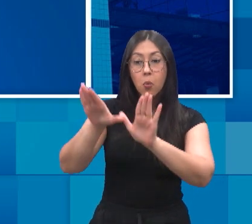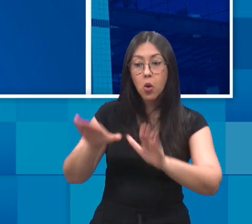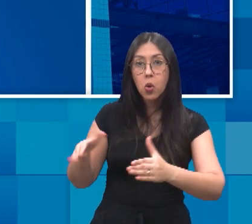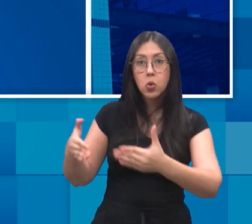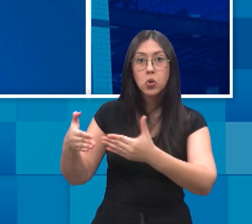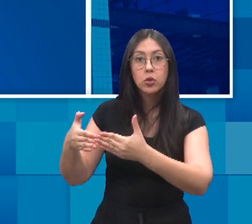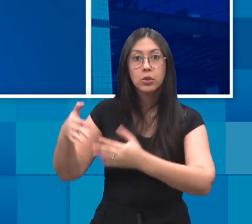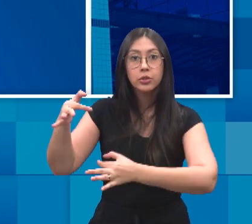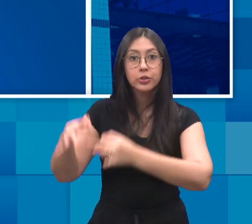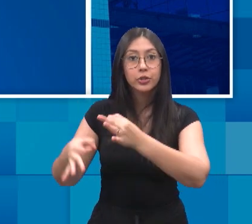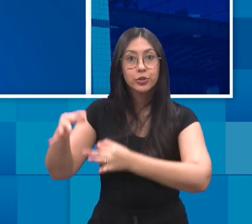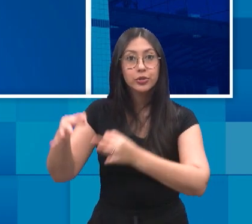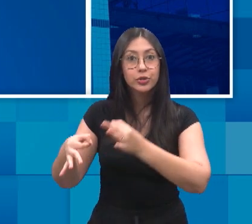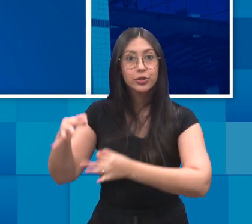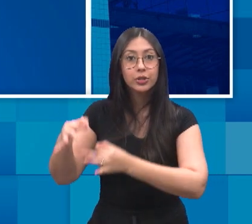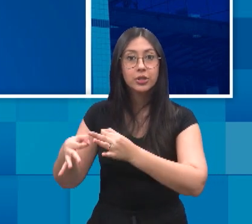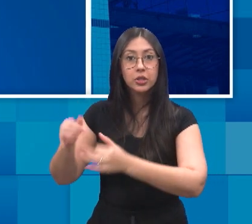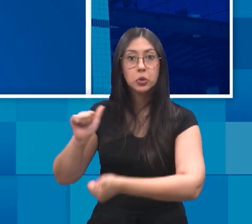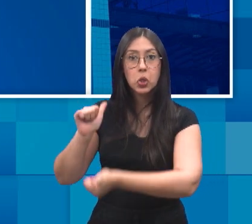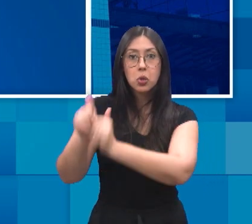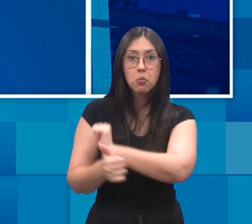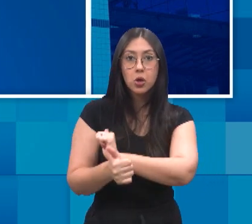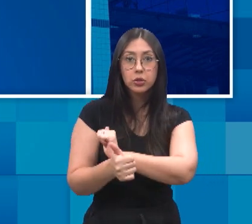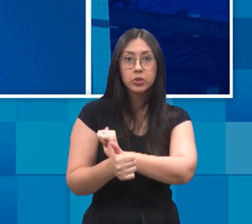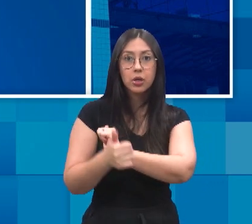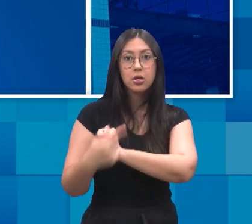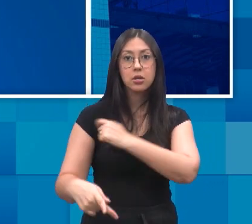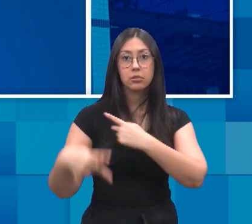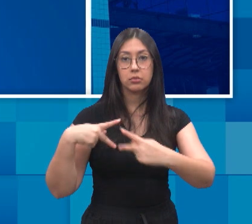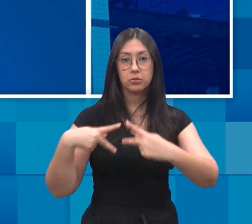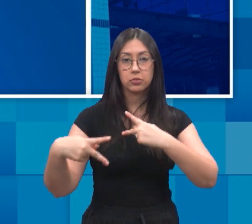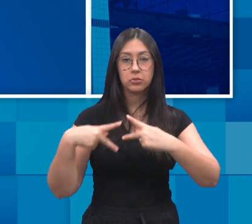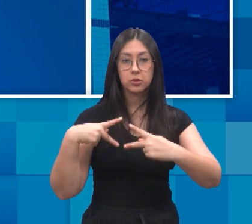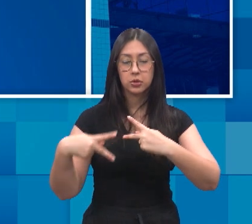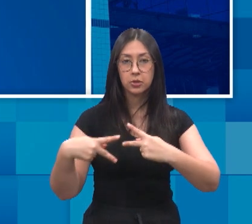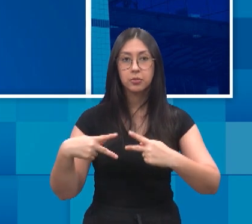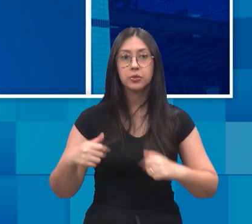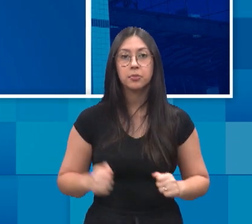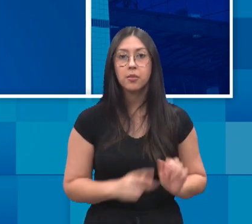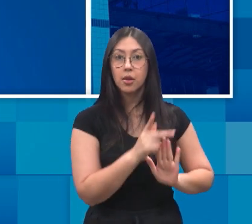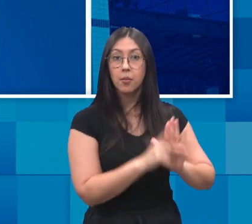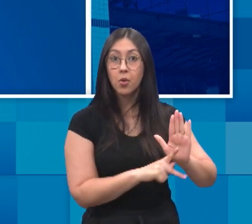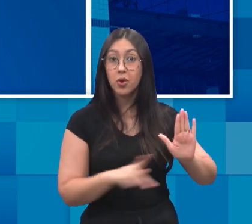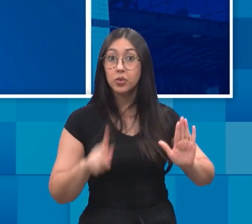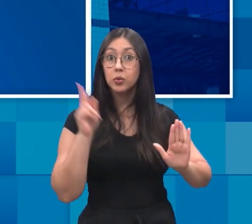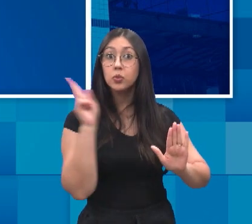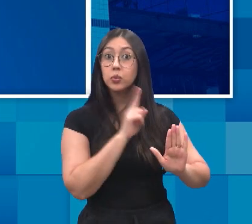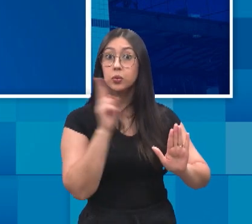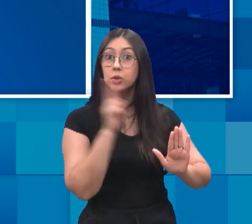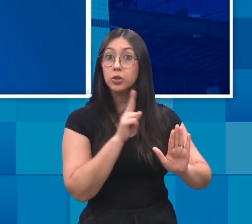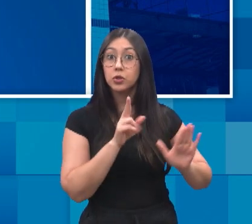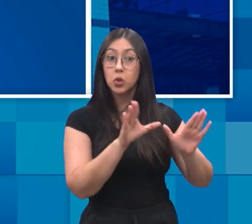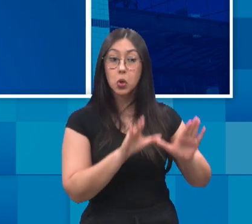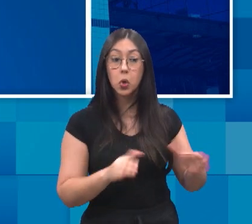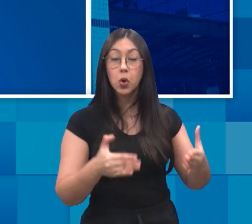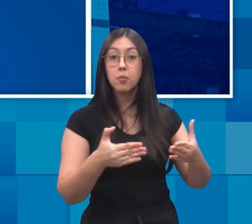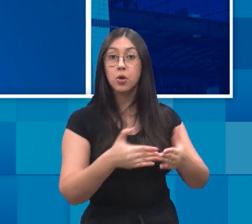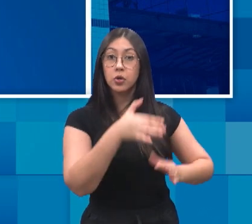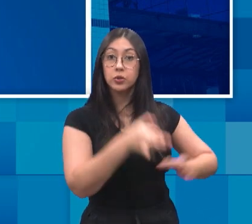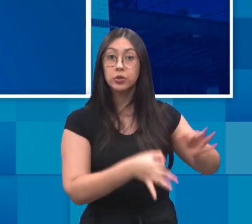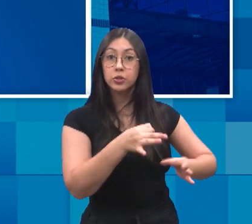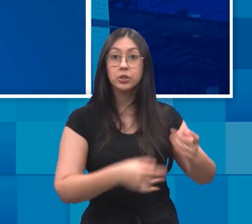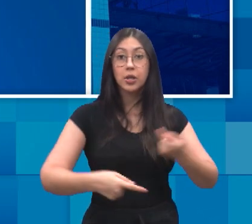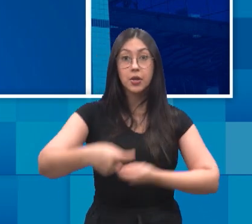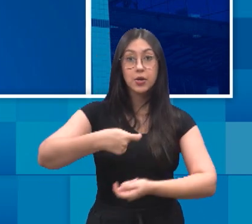Justiça Desportiva de São José dos Campos e dá outras providências. Rito urgente. Comissões Justiça,